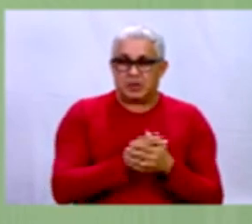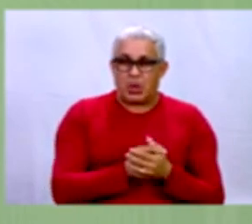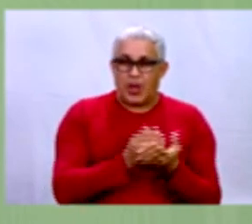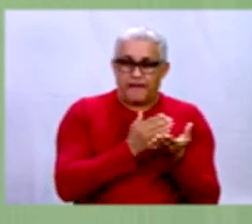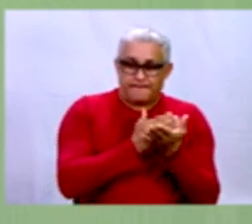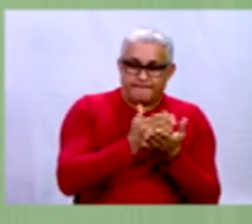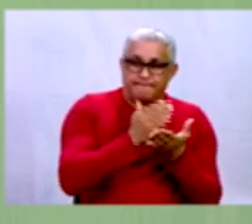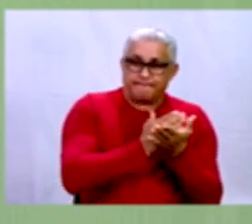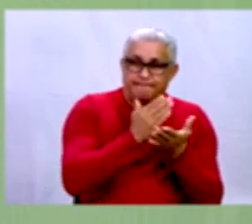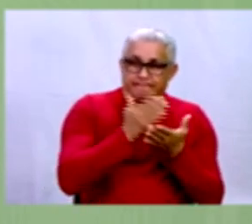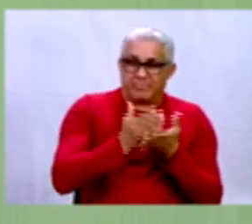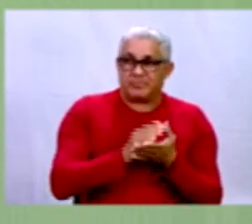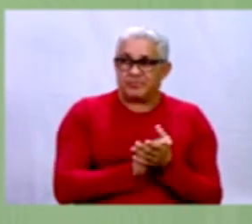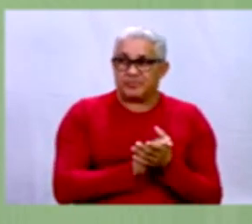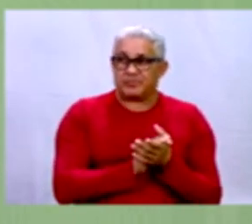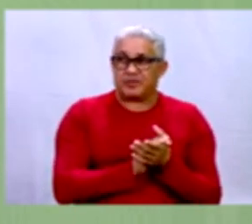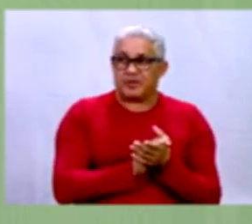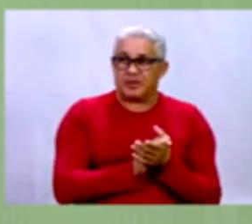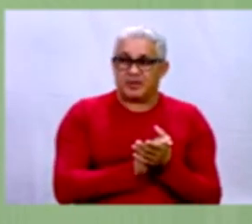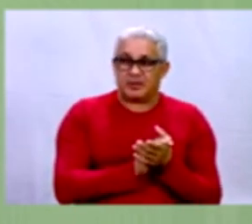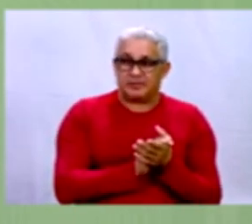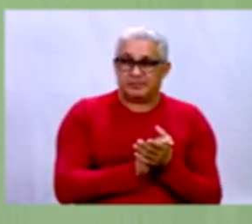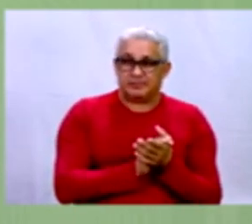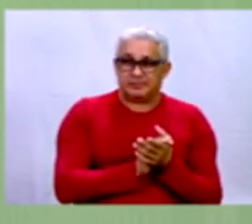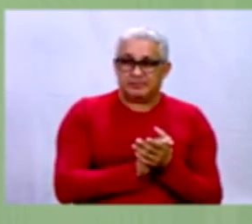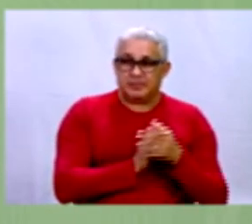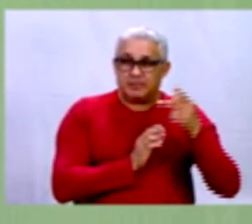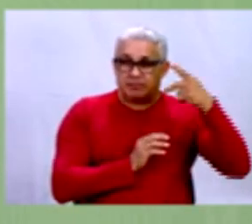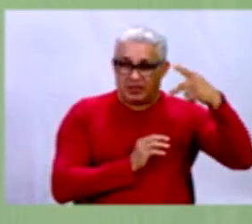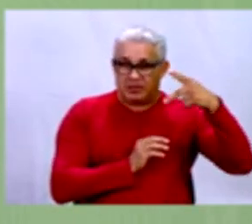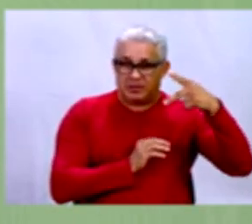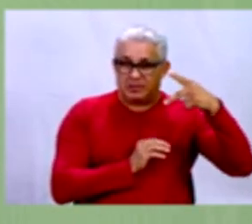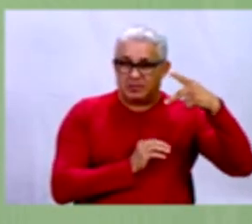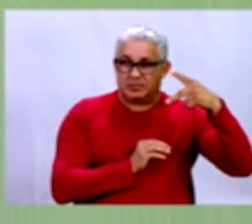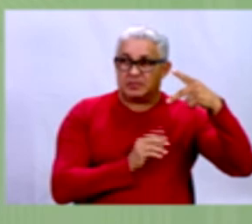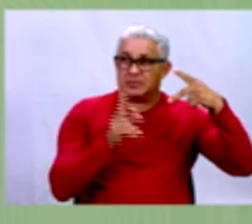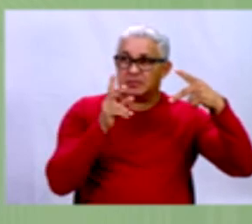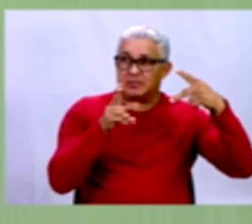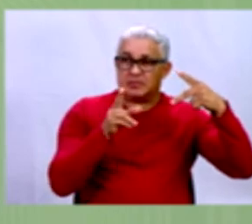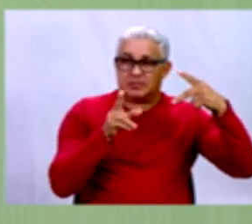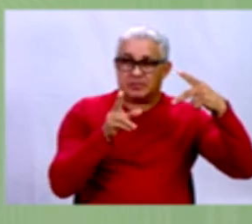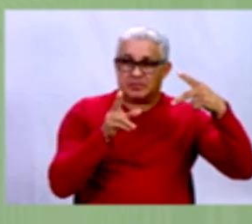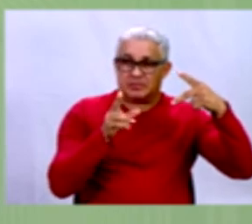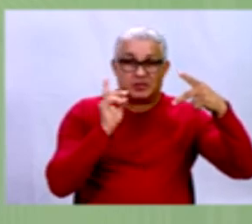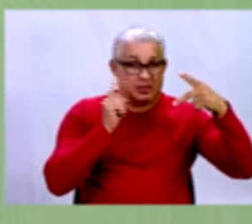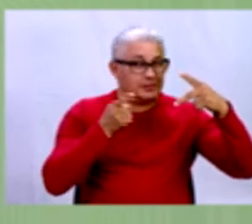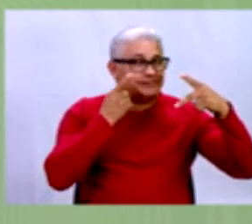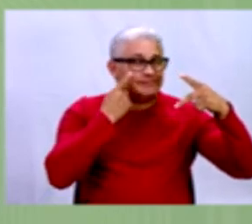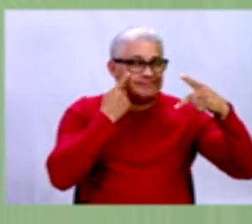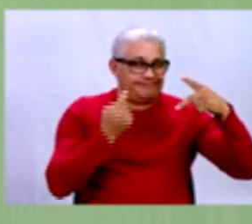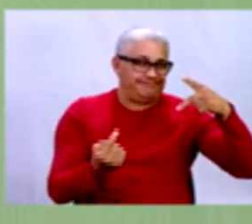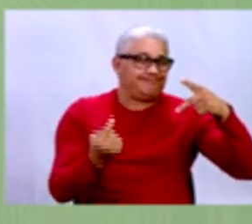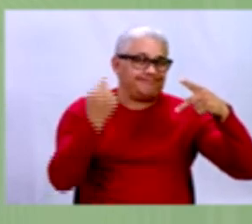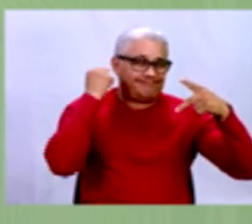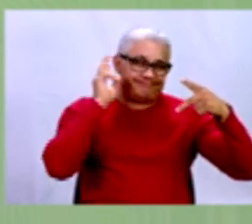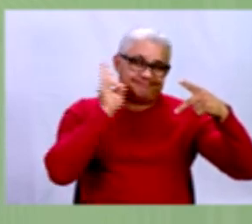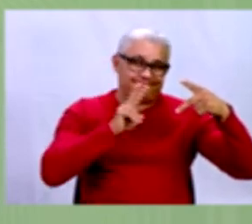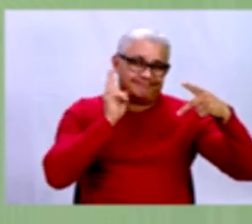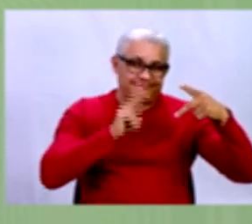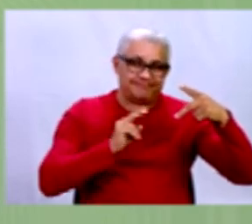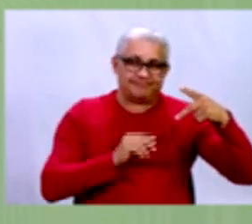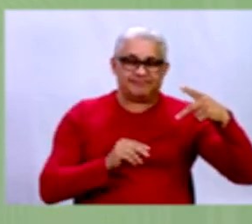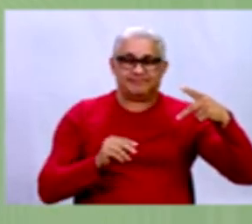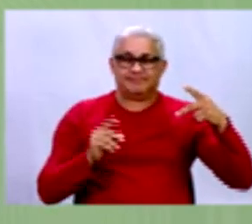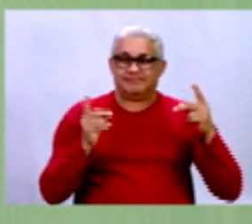da prestação. Então, essa aqui é a fórmula que é usada. Nós já vimos essa fórmula, pessoal. É a equação de